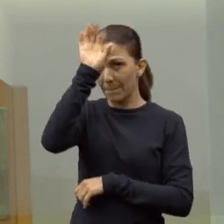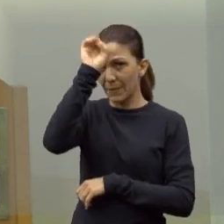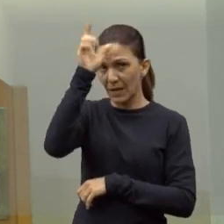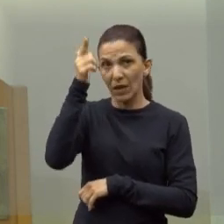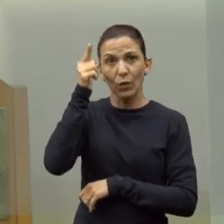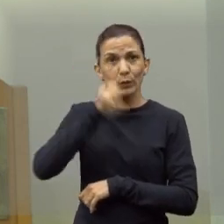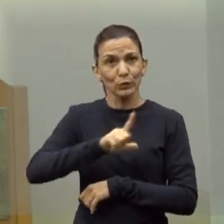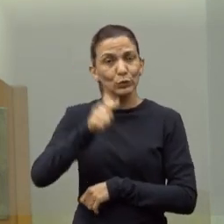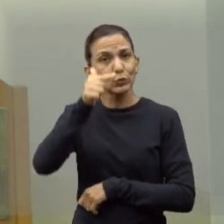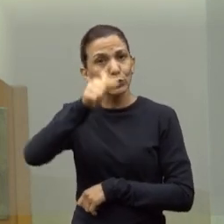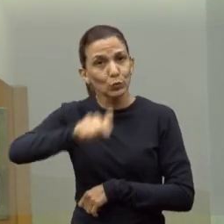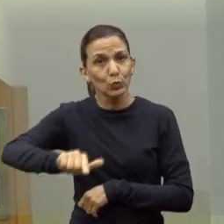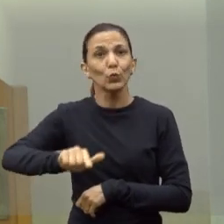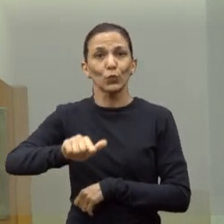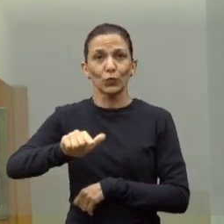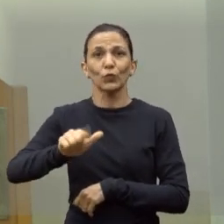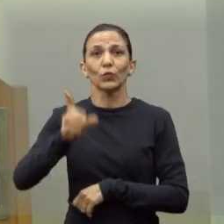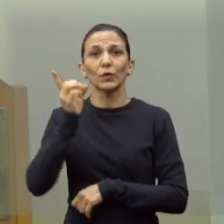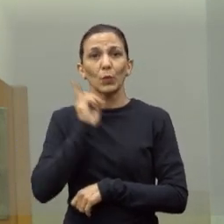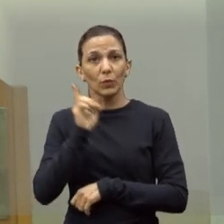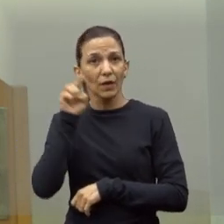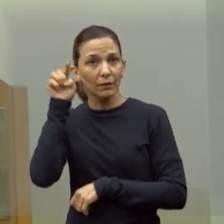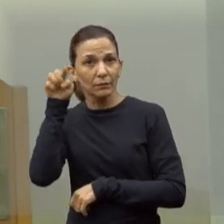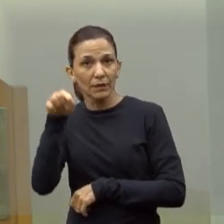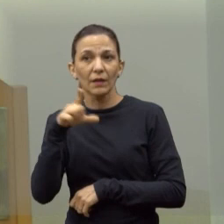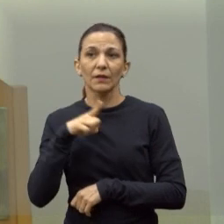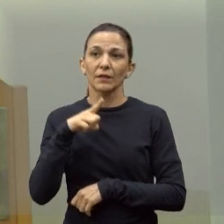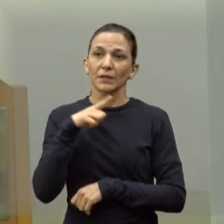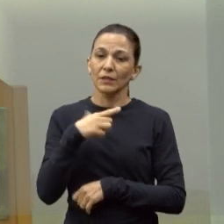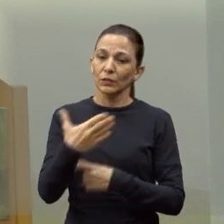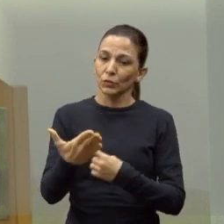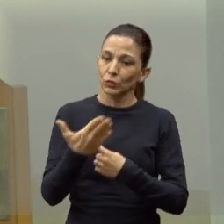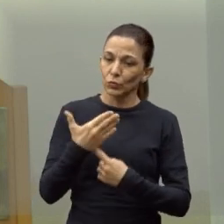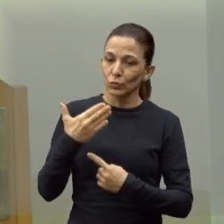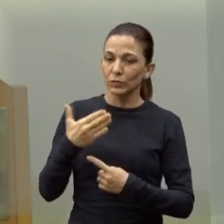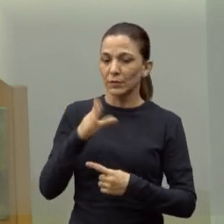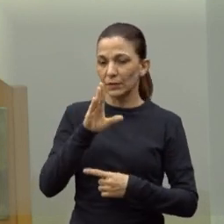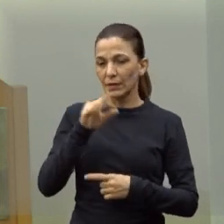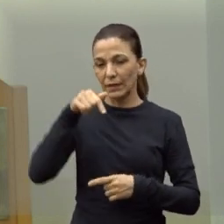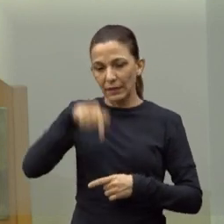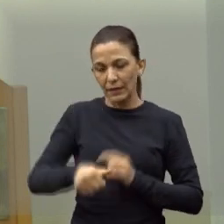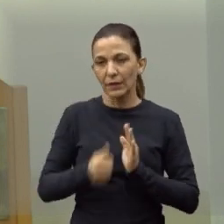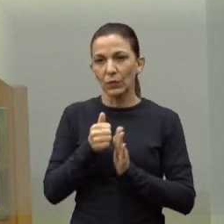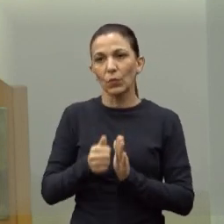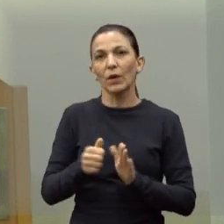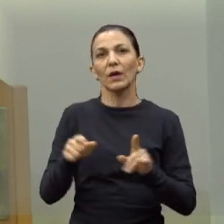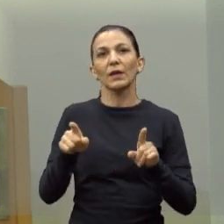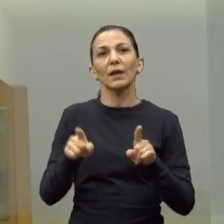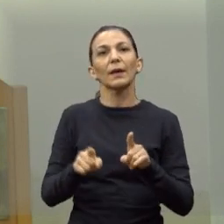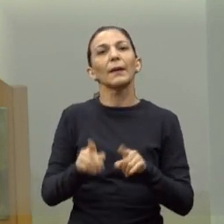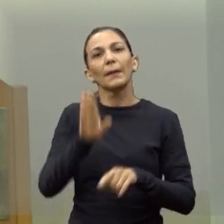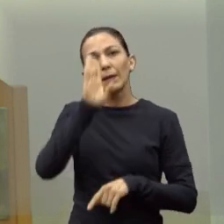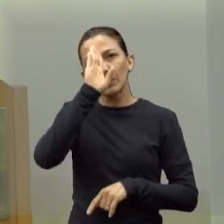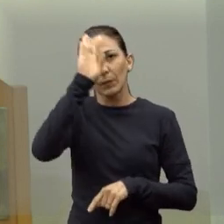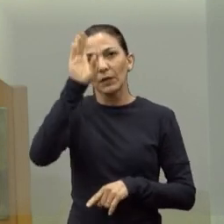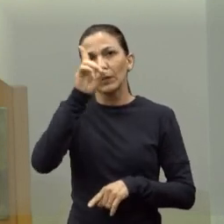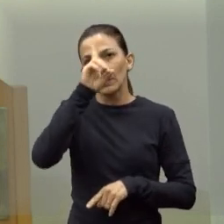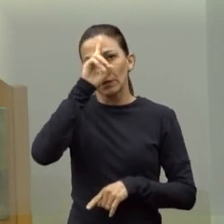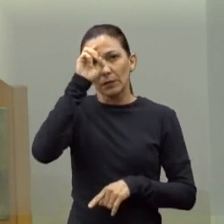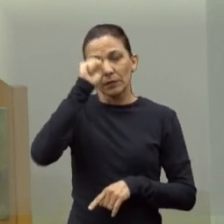reeleito né que nos ajuda muito a que Araraquara principalmente a Santa Casa as entidades filantrópicas de Araraquara